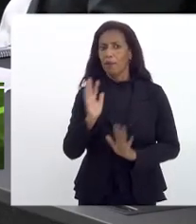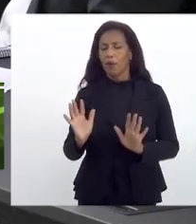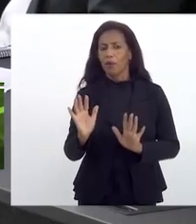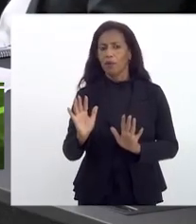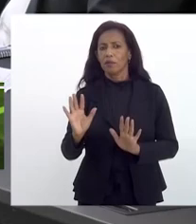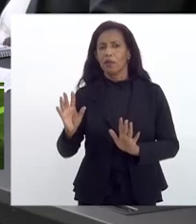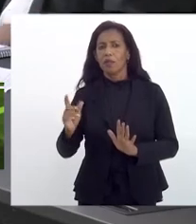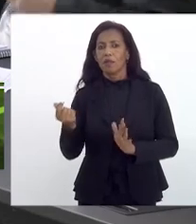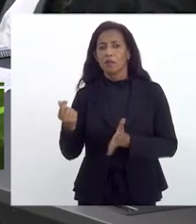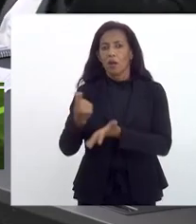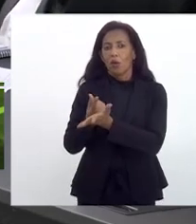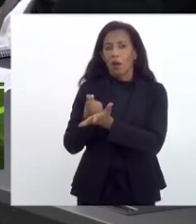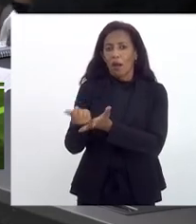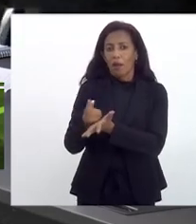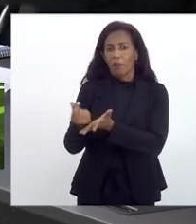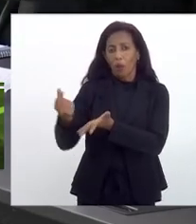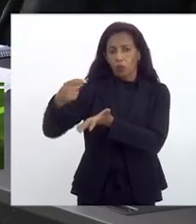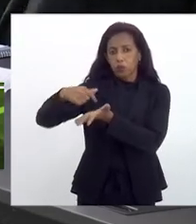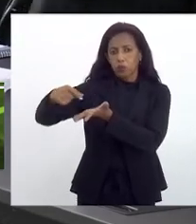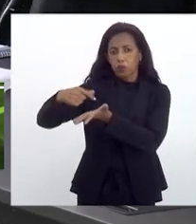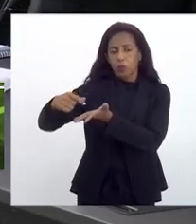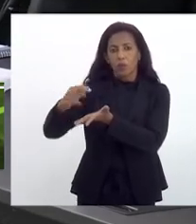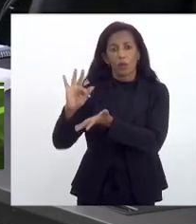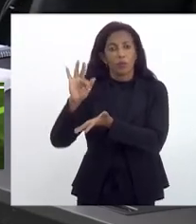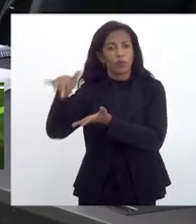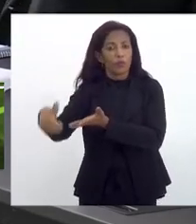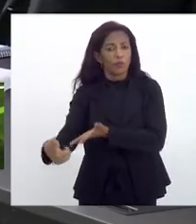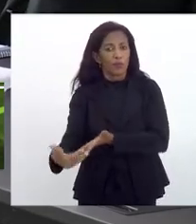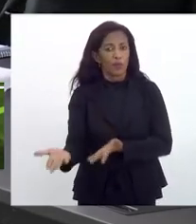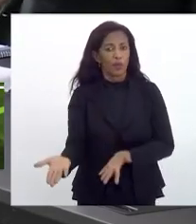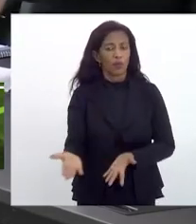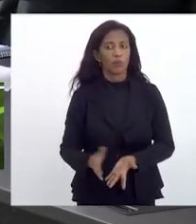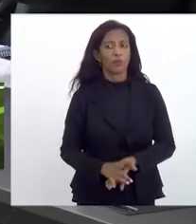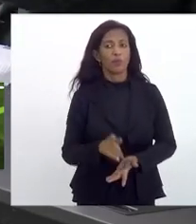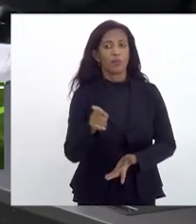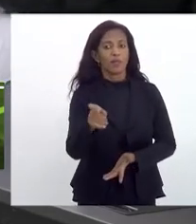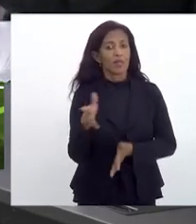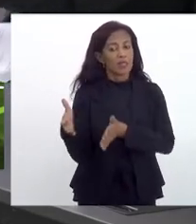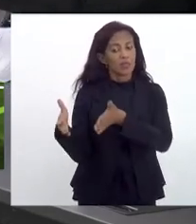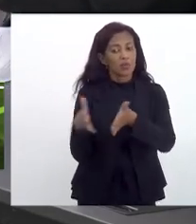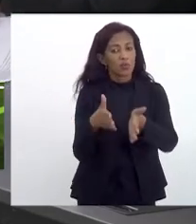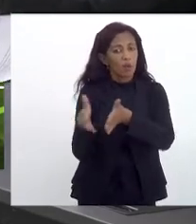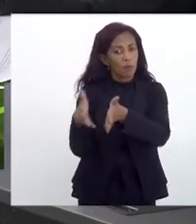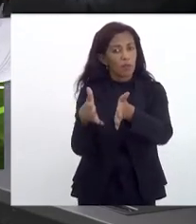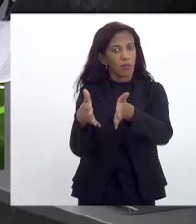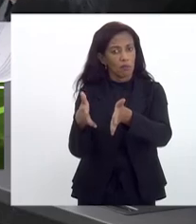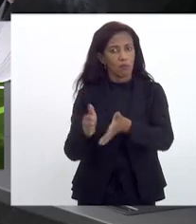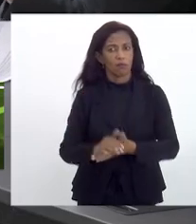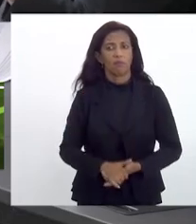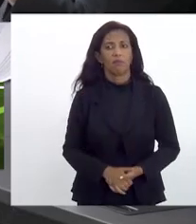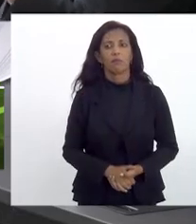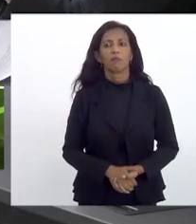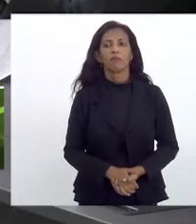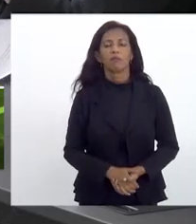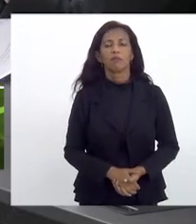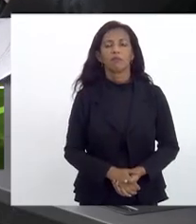aplica a despesa de capital. Então, no final, é esse o caminho que a gente faz. Doutor Sérgio, por favor.